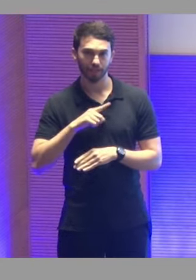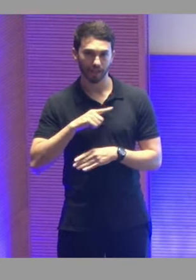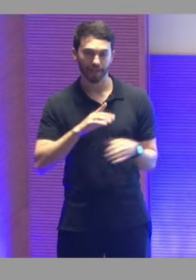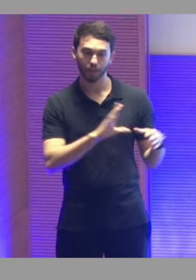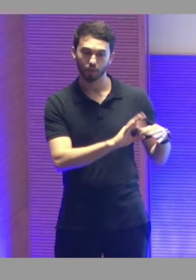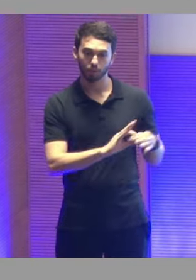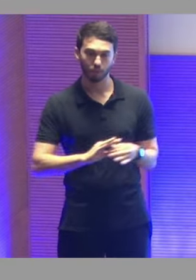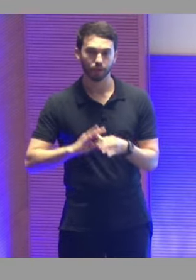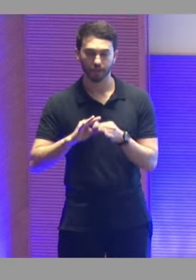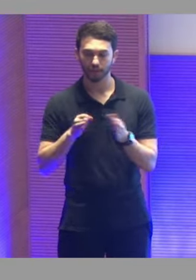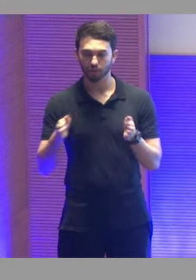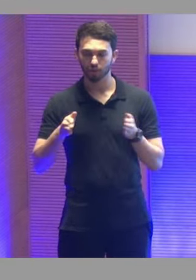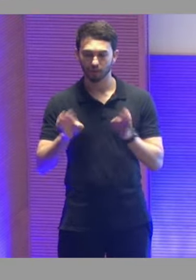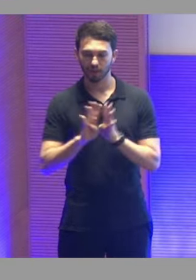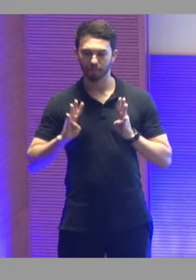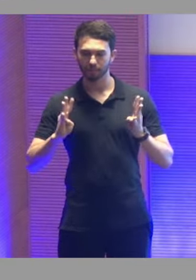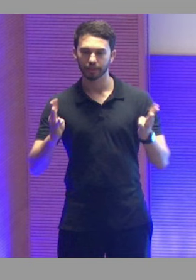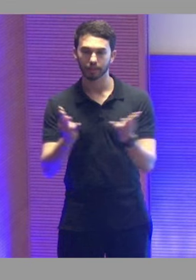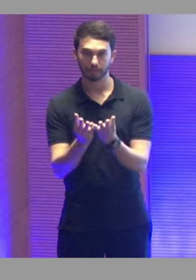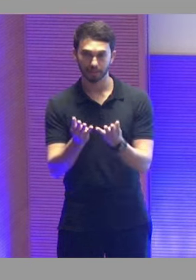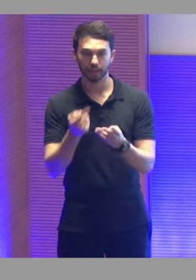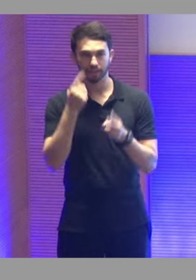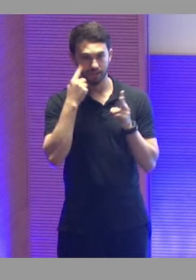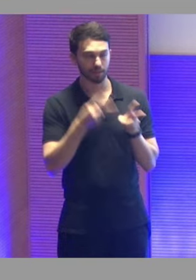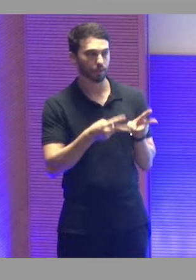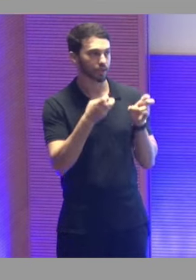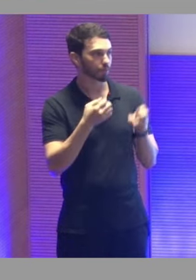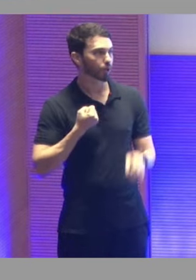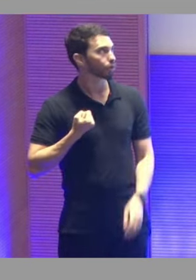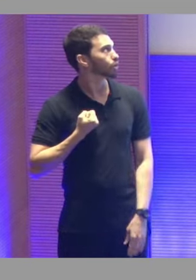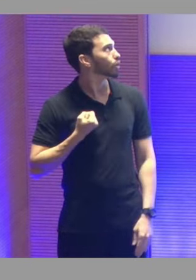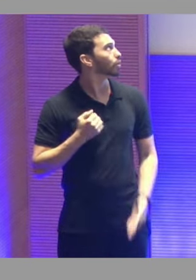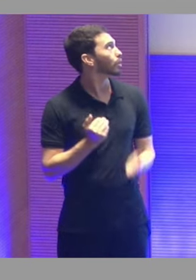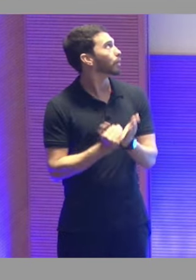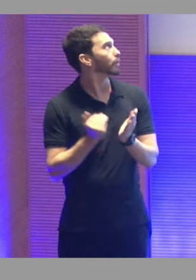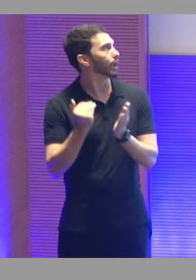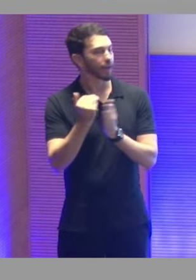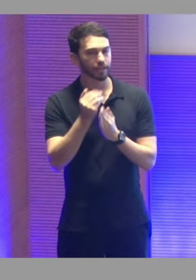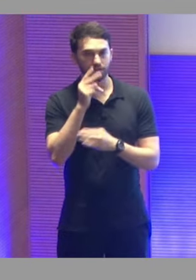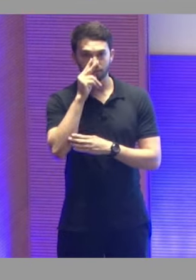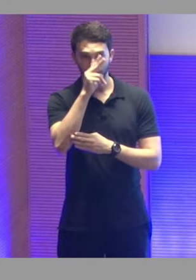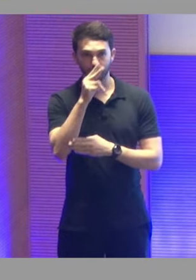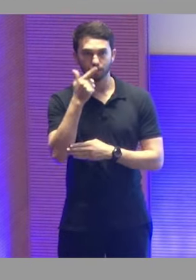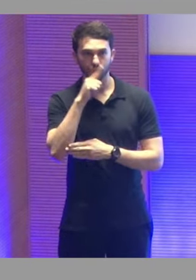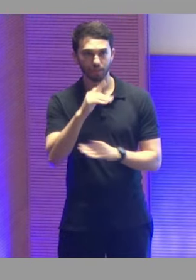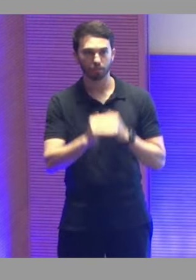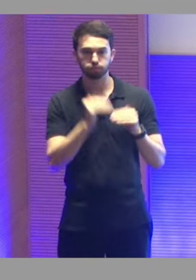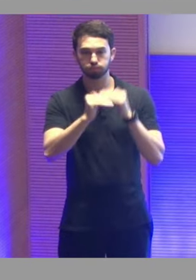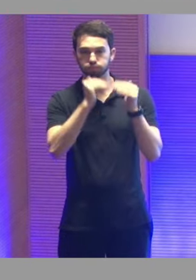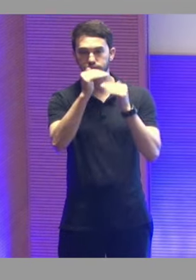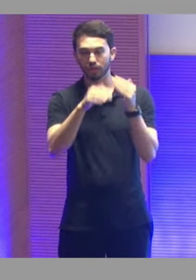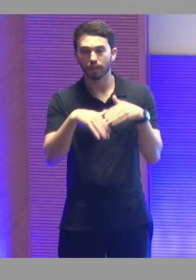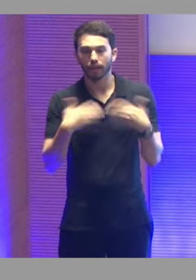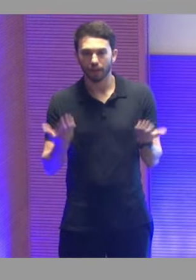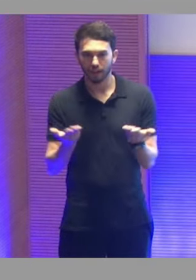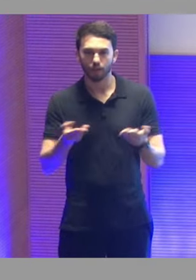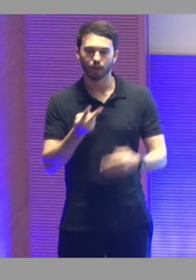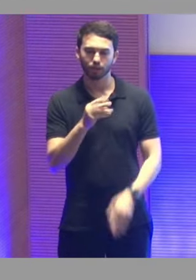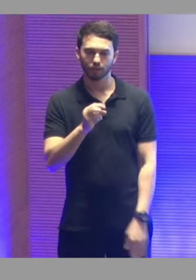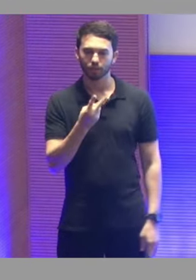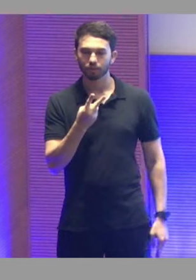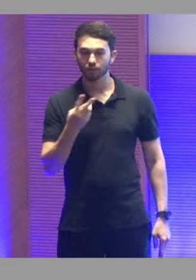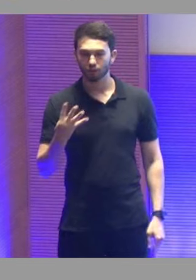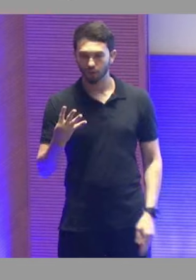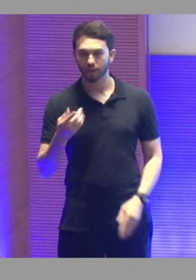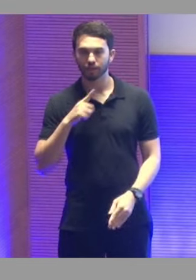contexto eh da pandemia então vocês podem perceber que o número total de organizações como começa a disparar resultando então no ciclo 2024